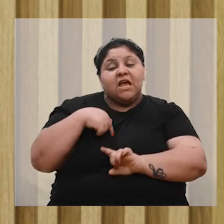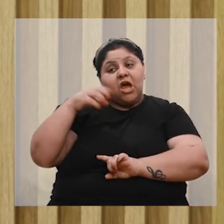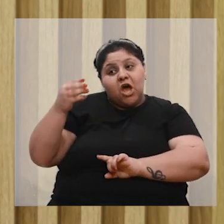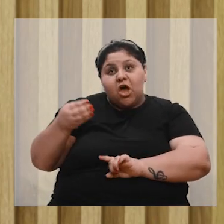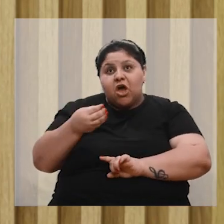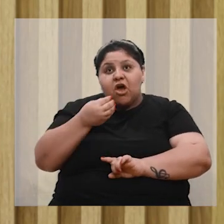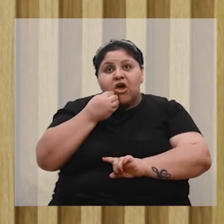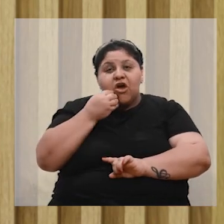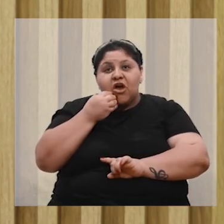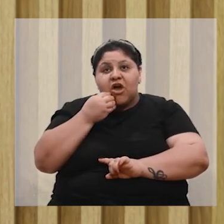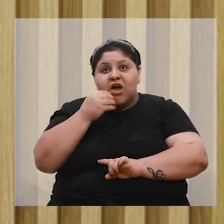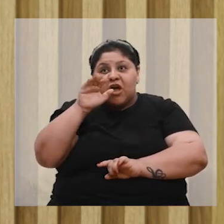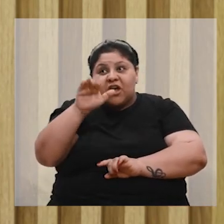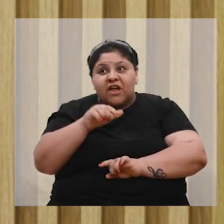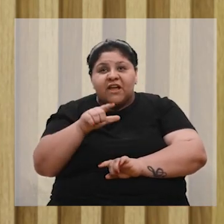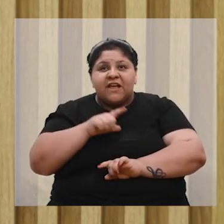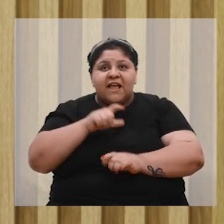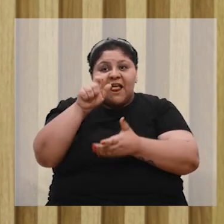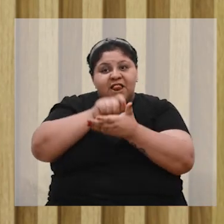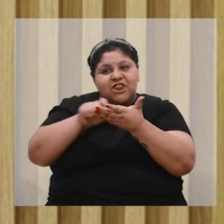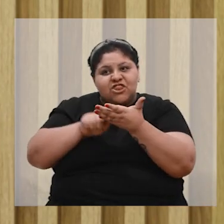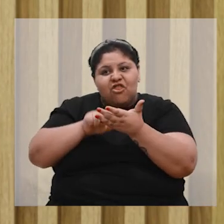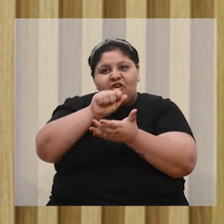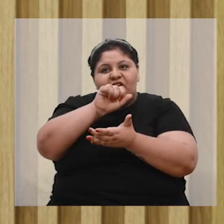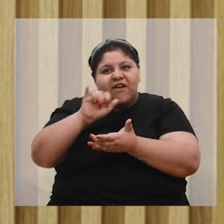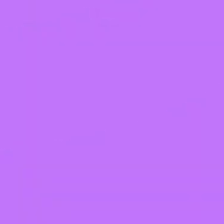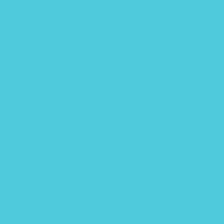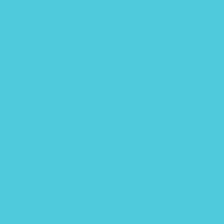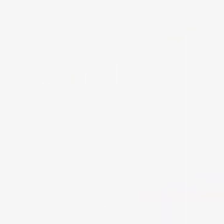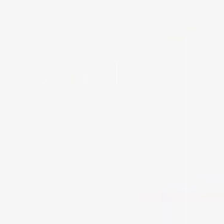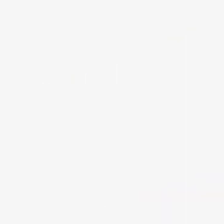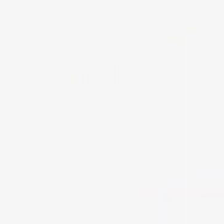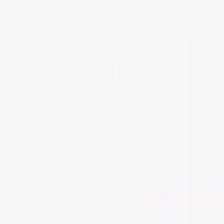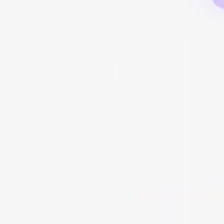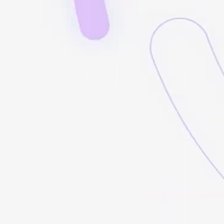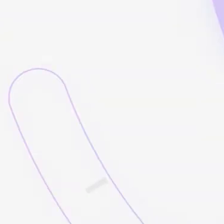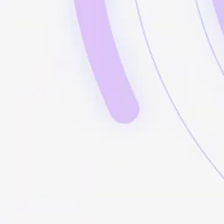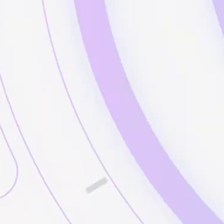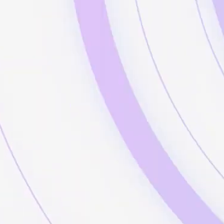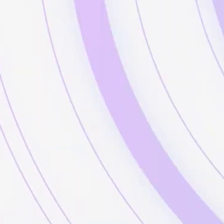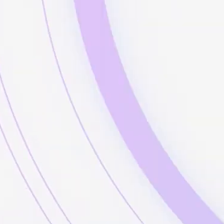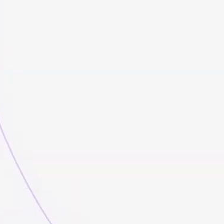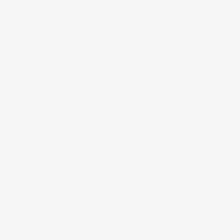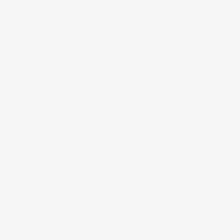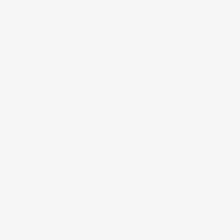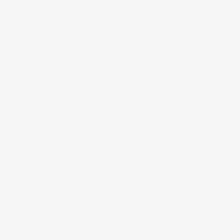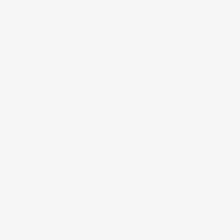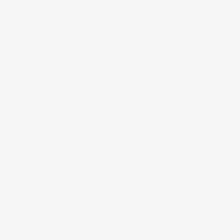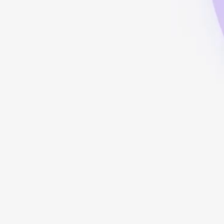divertir. E eu aproveito e chamo um quadro que a gente tem, o Anote Aí.